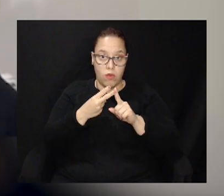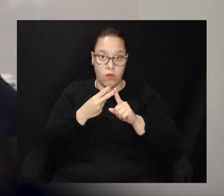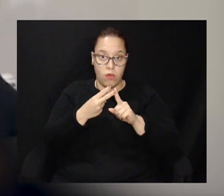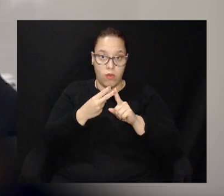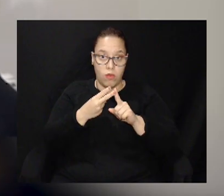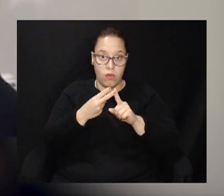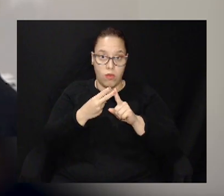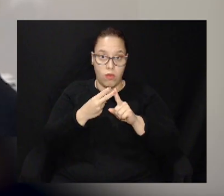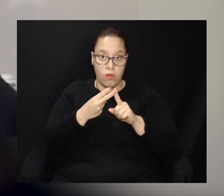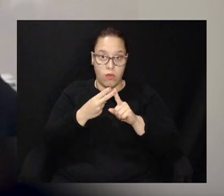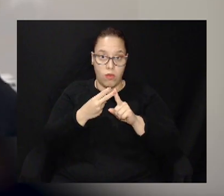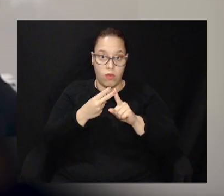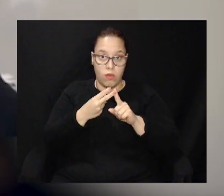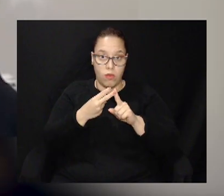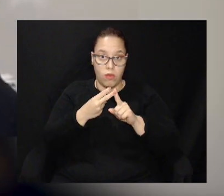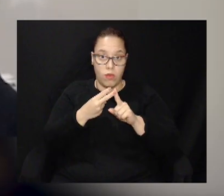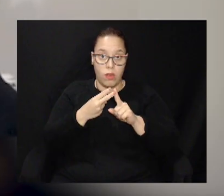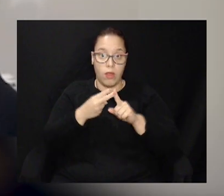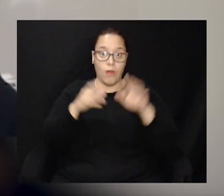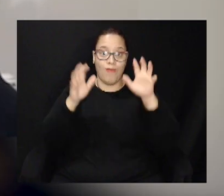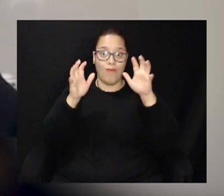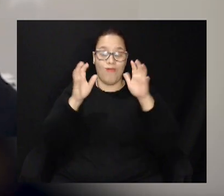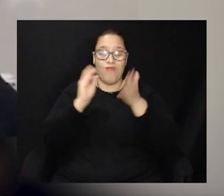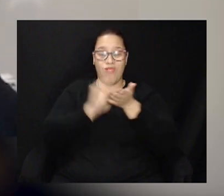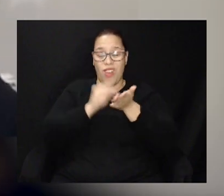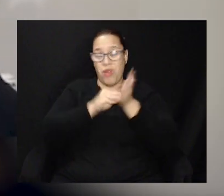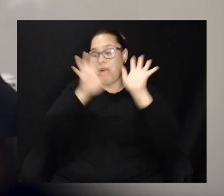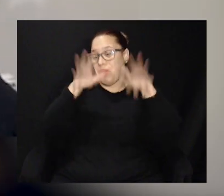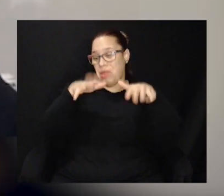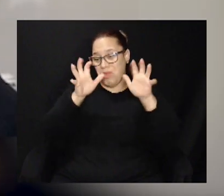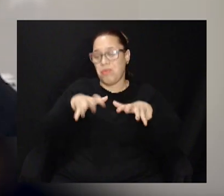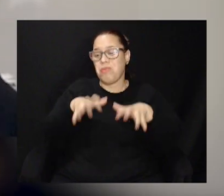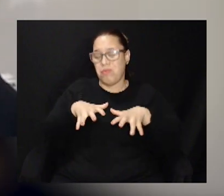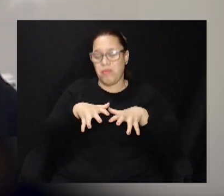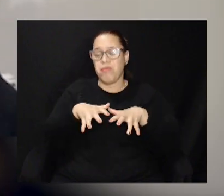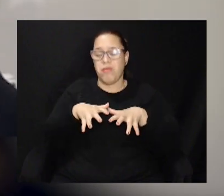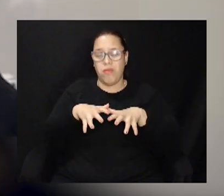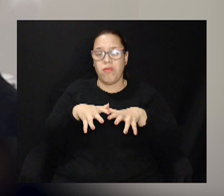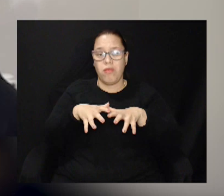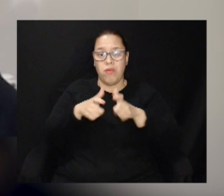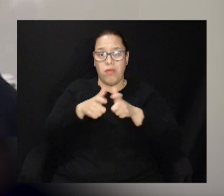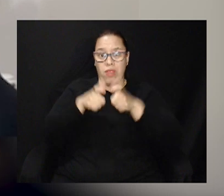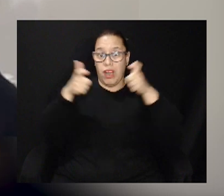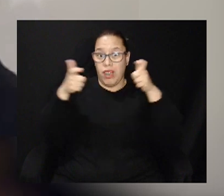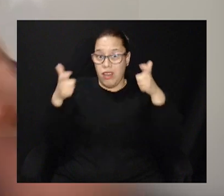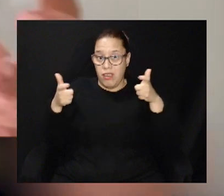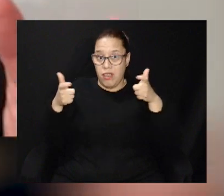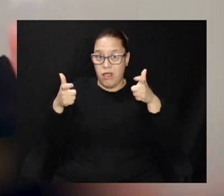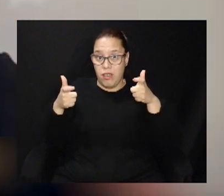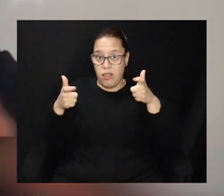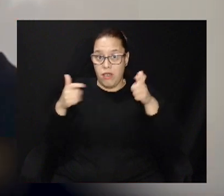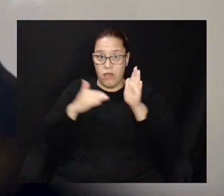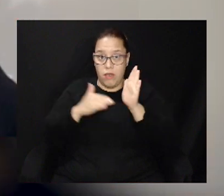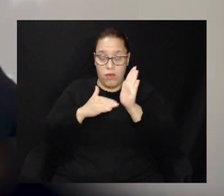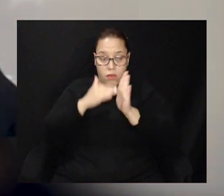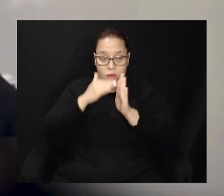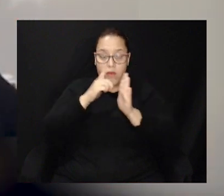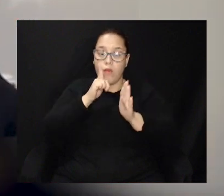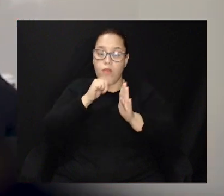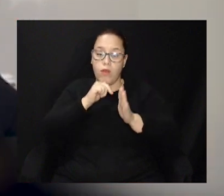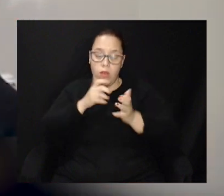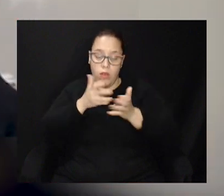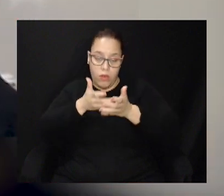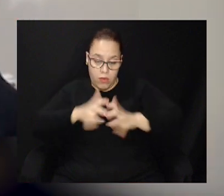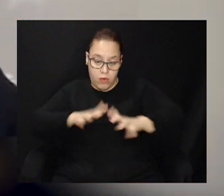falta de chuvas, a queda dos volumes dos reservatórios que abastecem